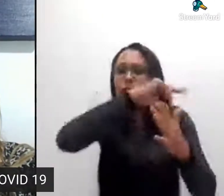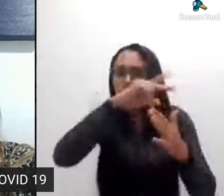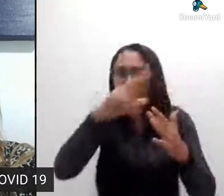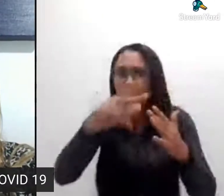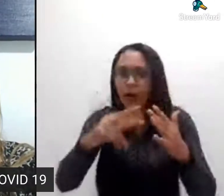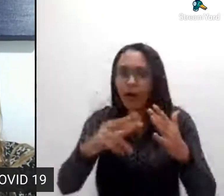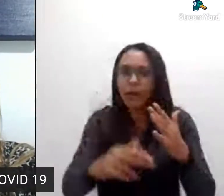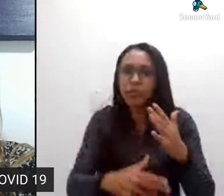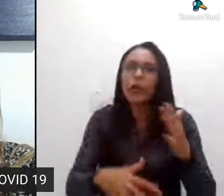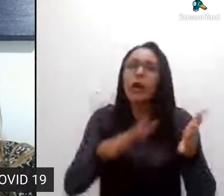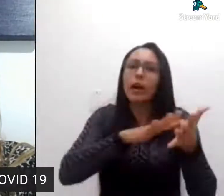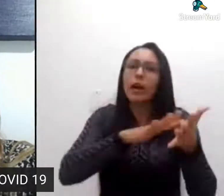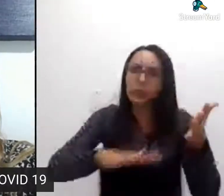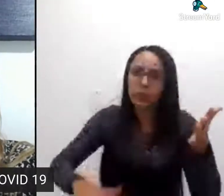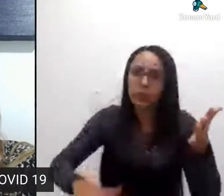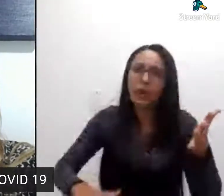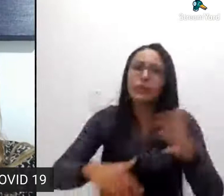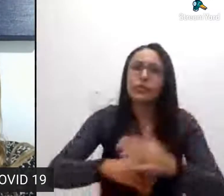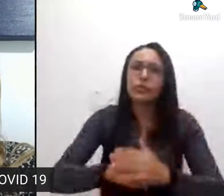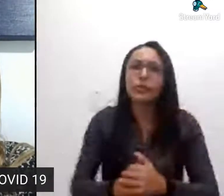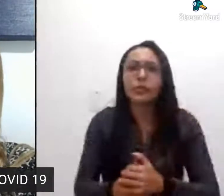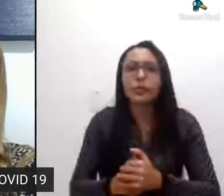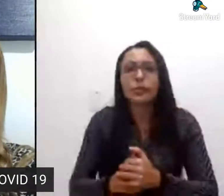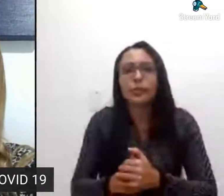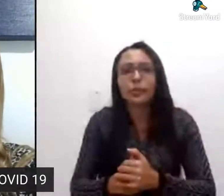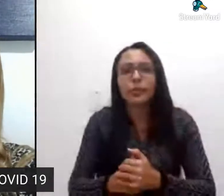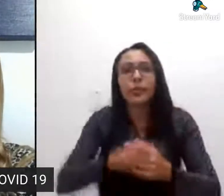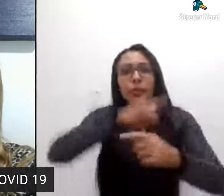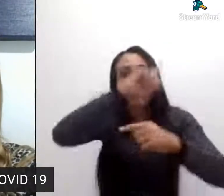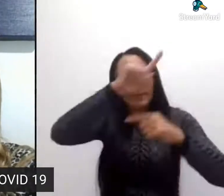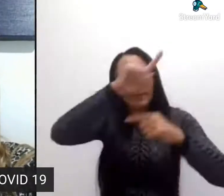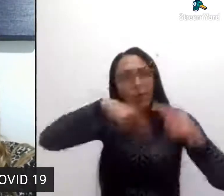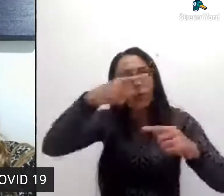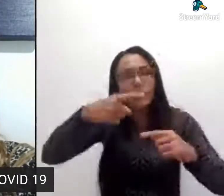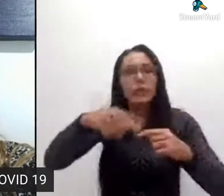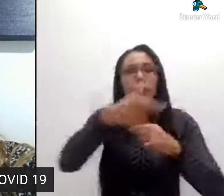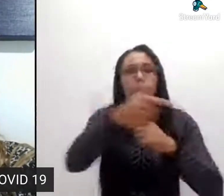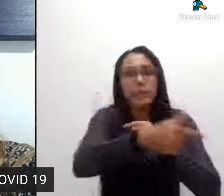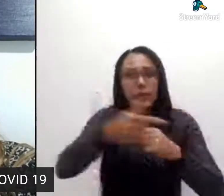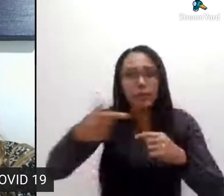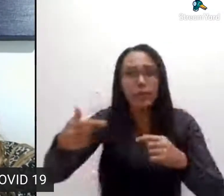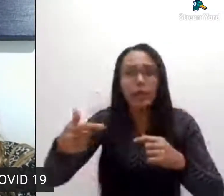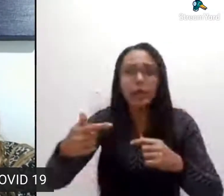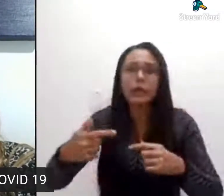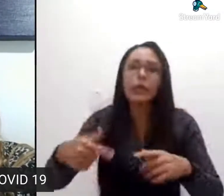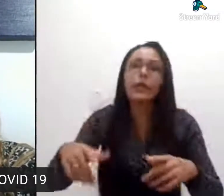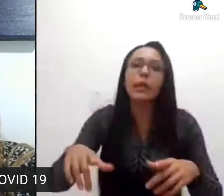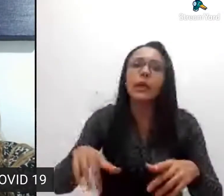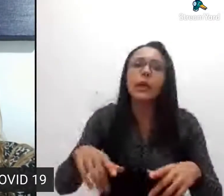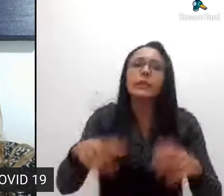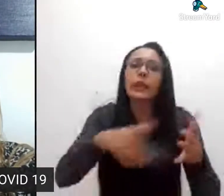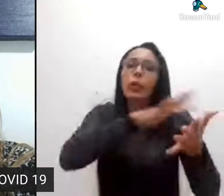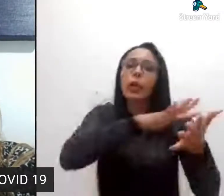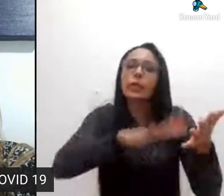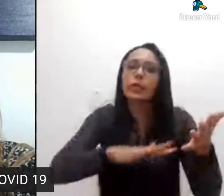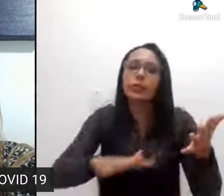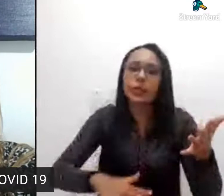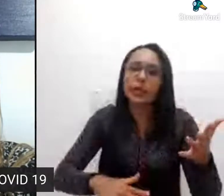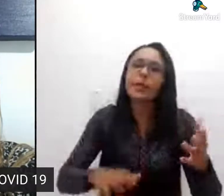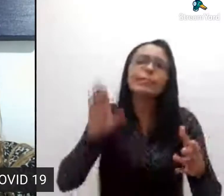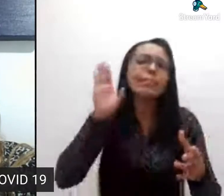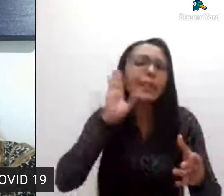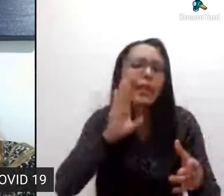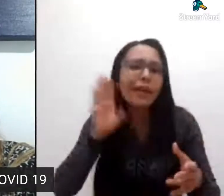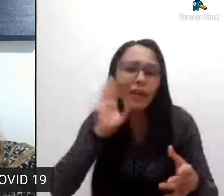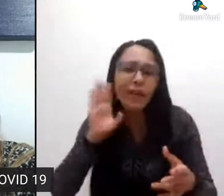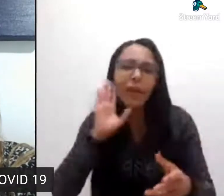várias ações e atividades. Na próxima semana, inclusive, nós temos uma atividade muito legal para os